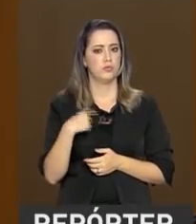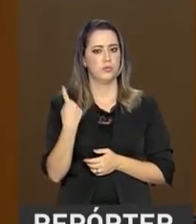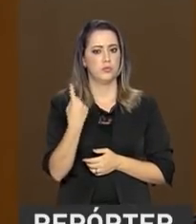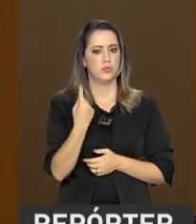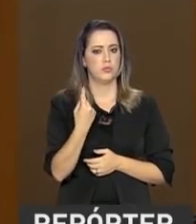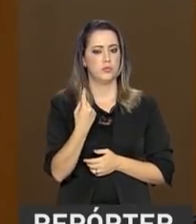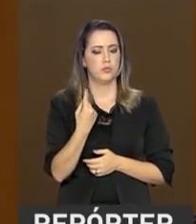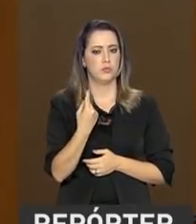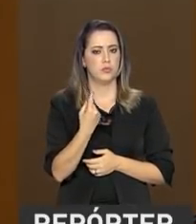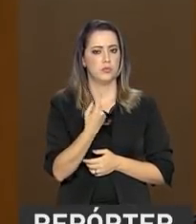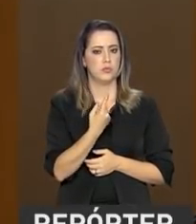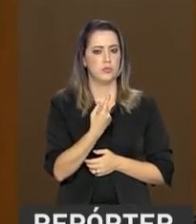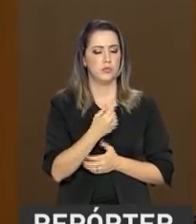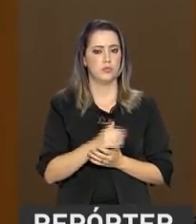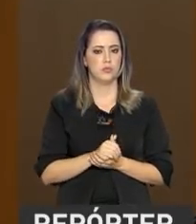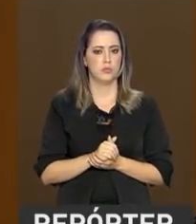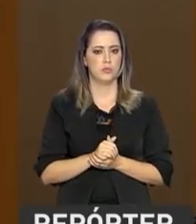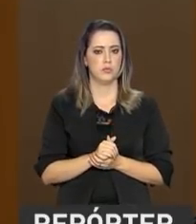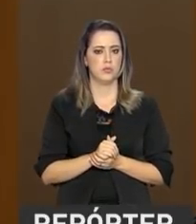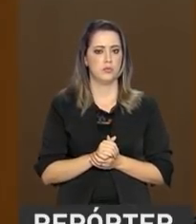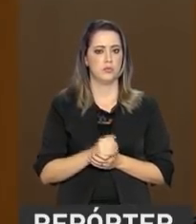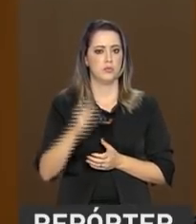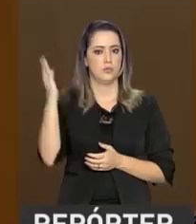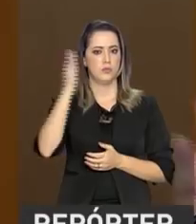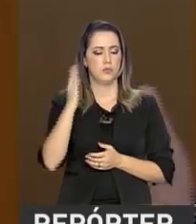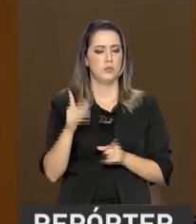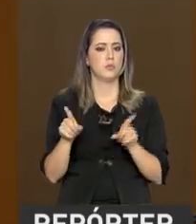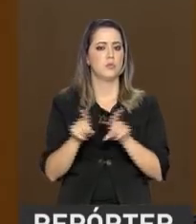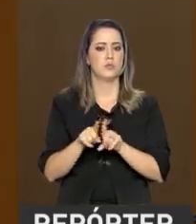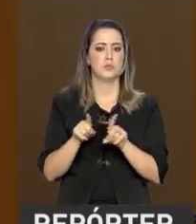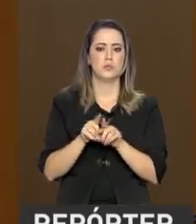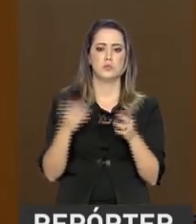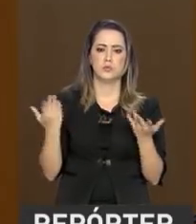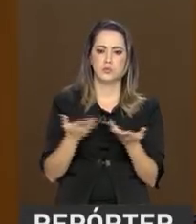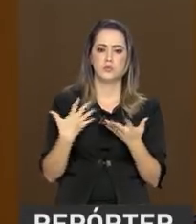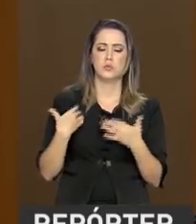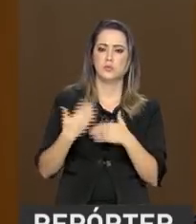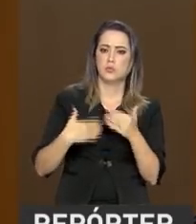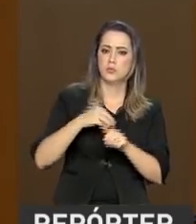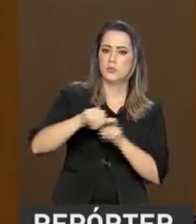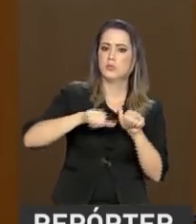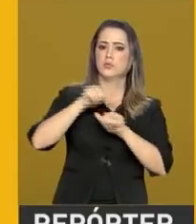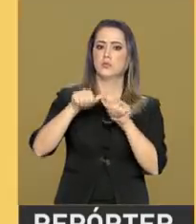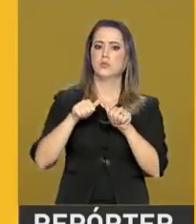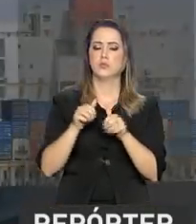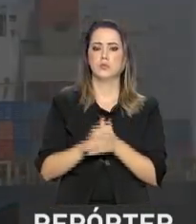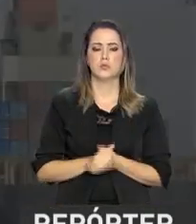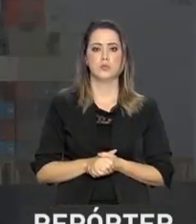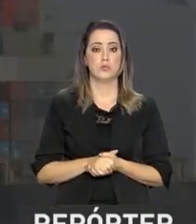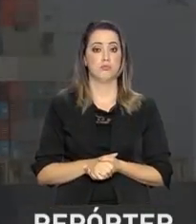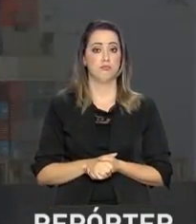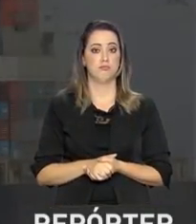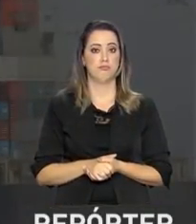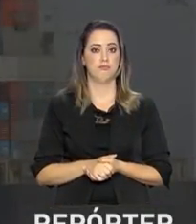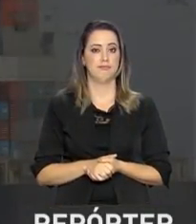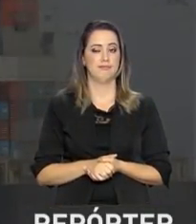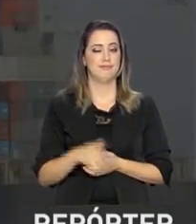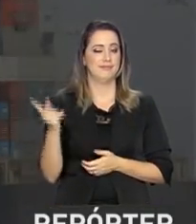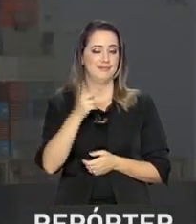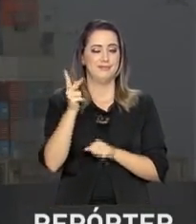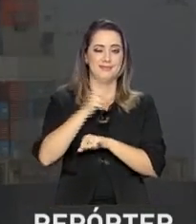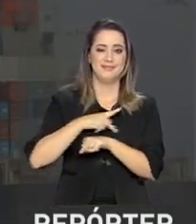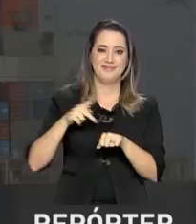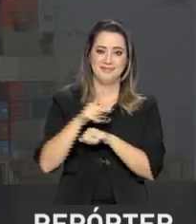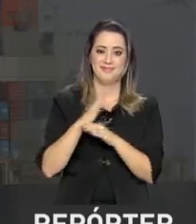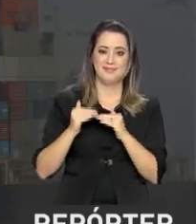sofremos até lá o brasil campeão e agora vamos transformar em realidade o intercâmbio comercial entre os países